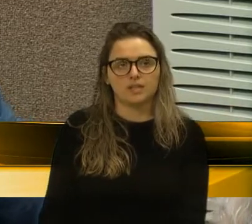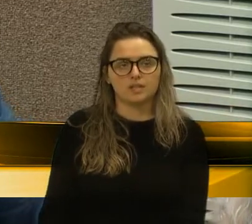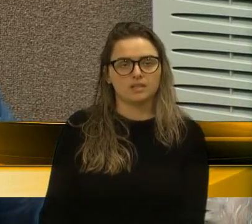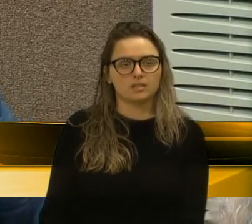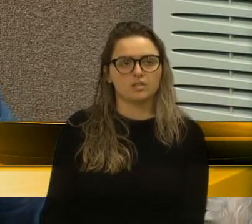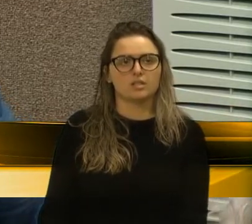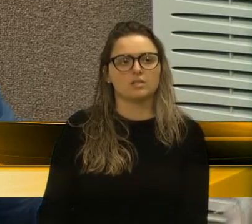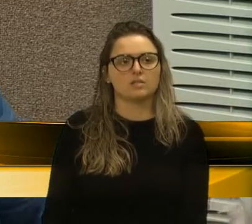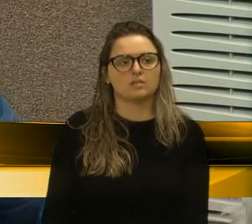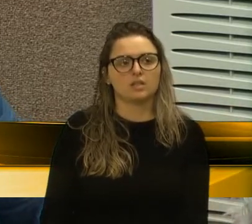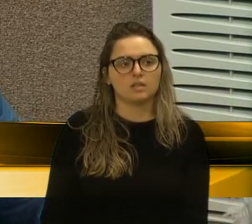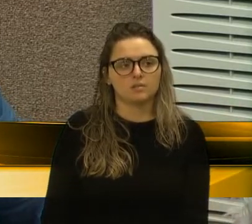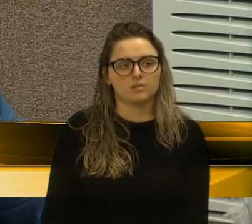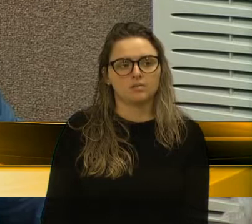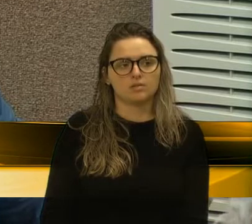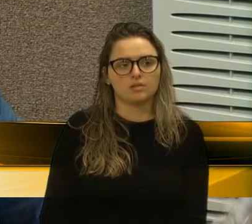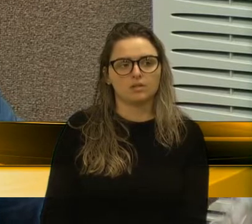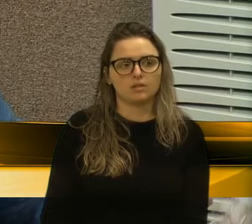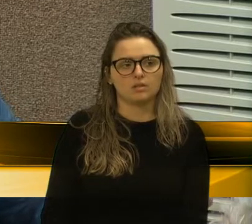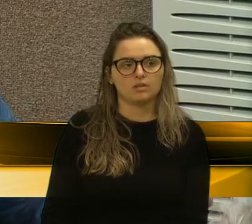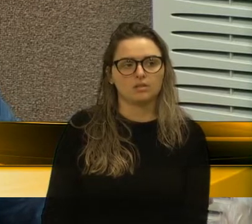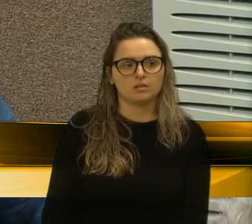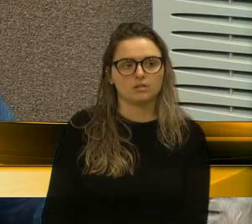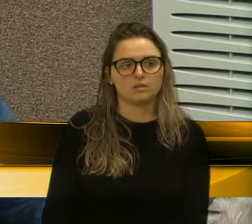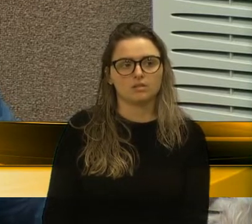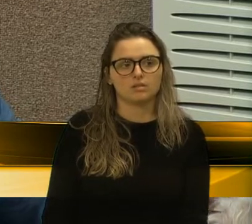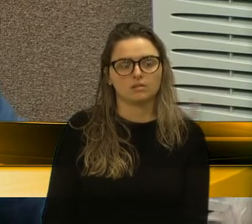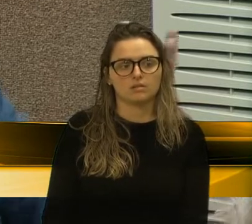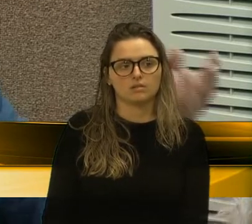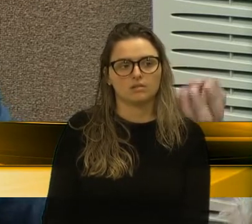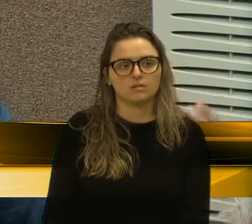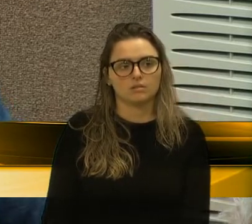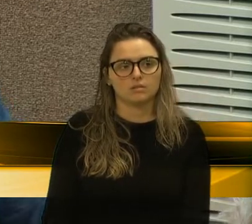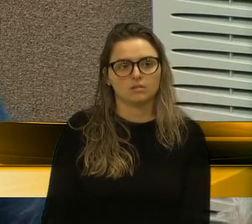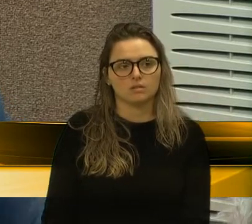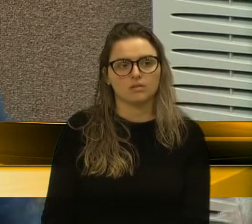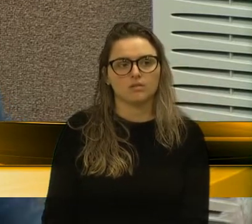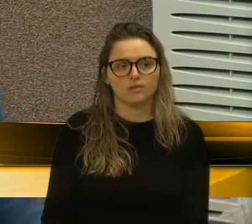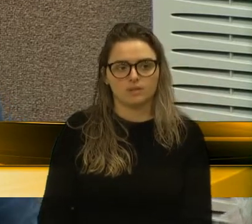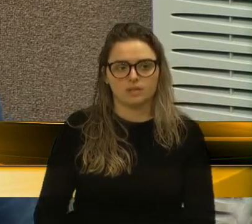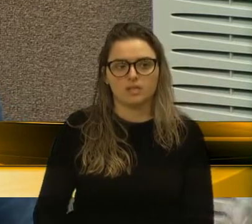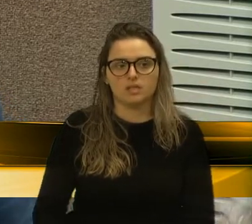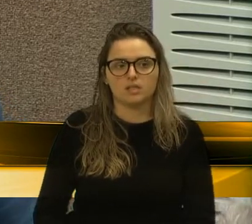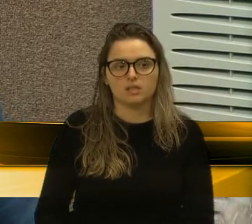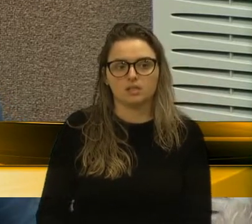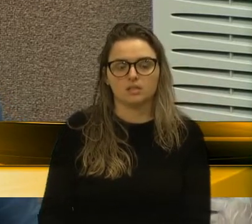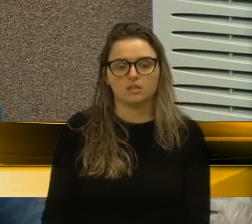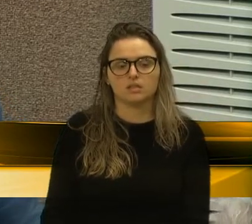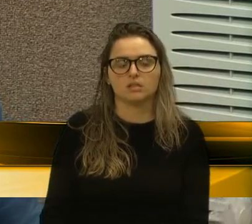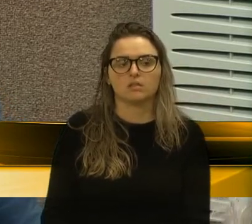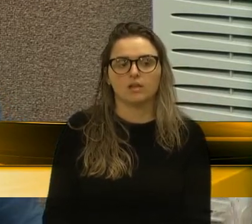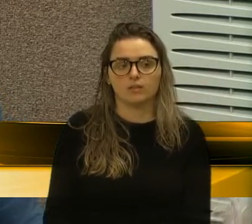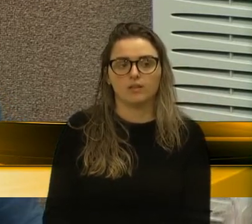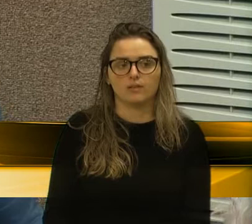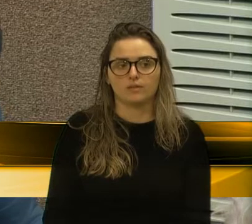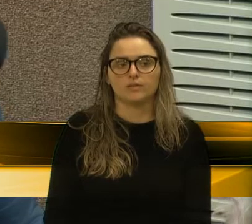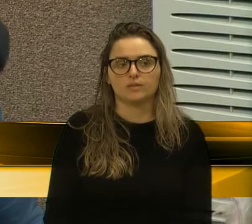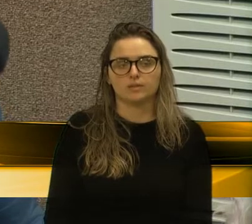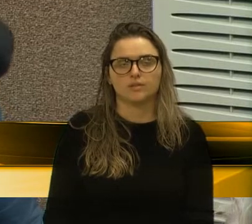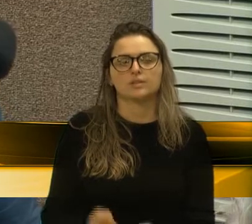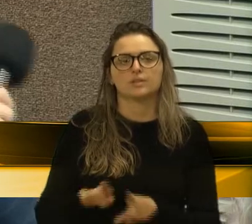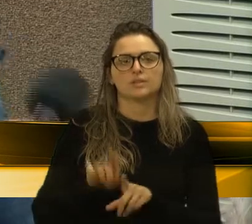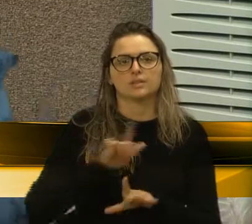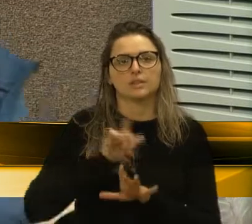e falta de compromisso, né, de um servidor público. Acredito que deva ser alguém indicado pelo governo, com certeza, que